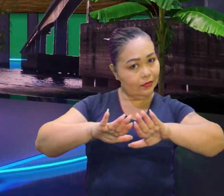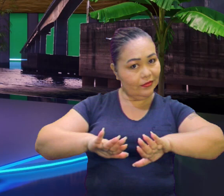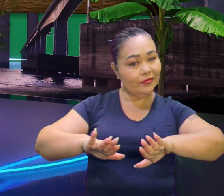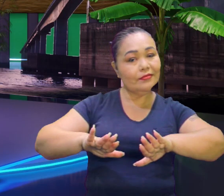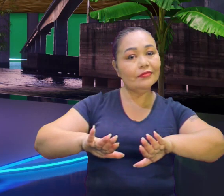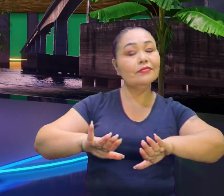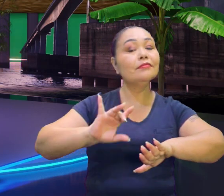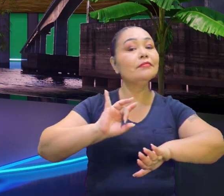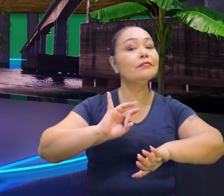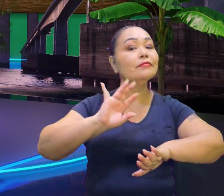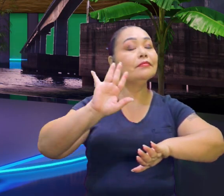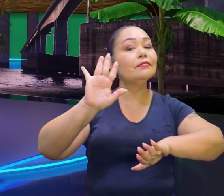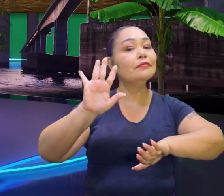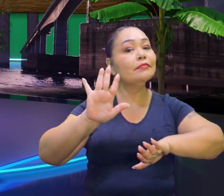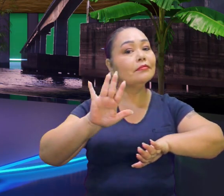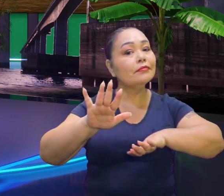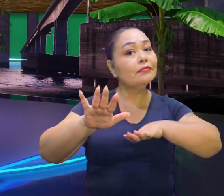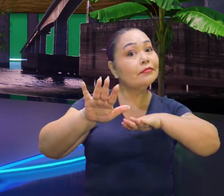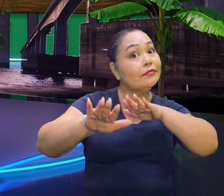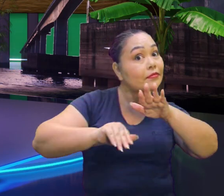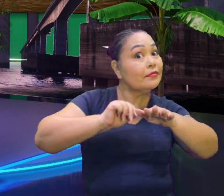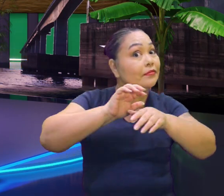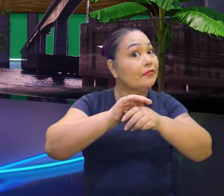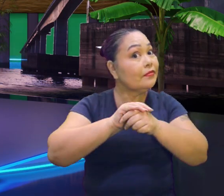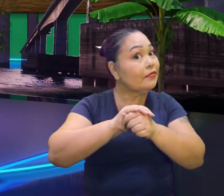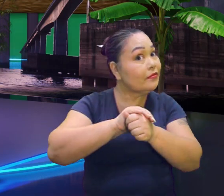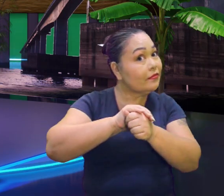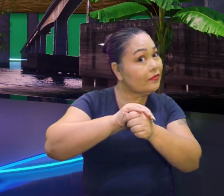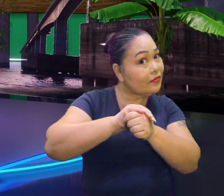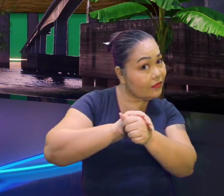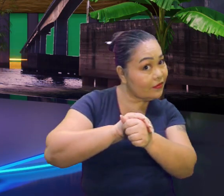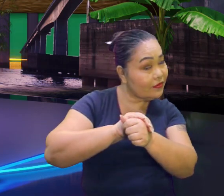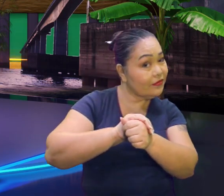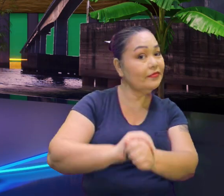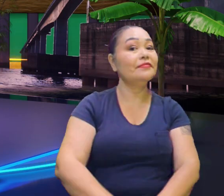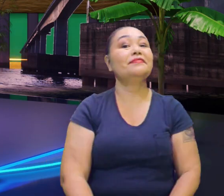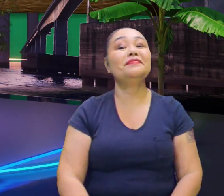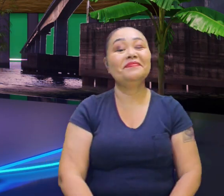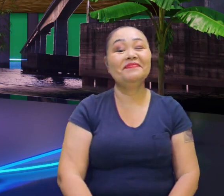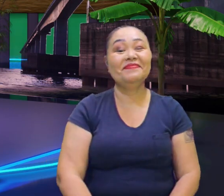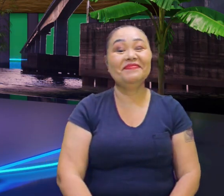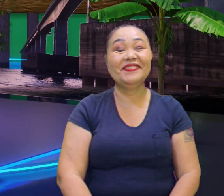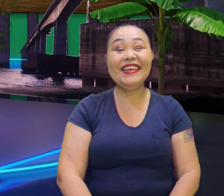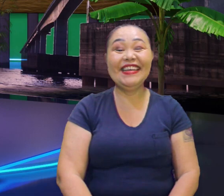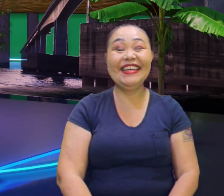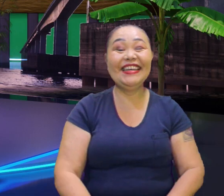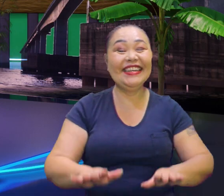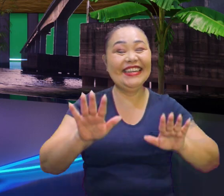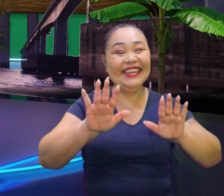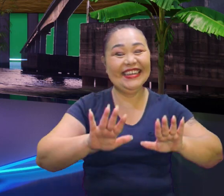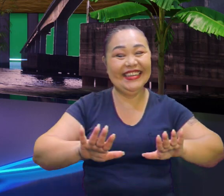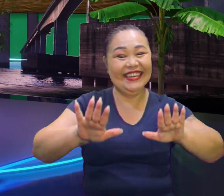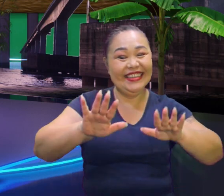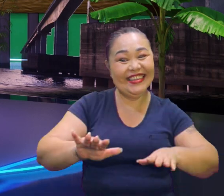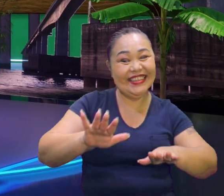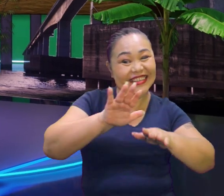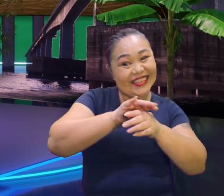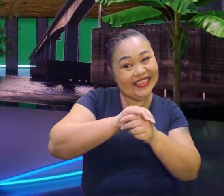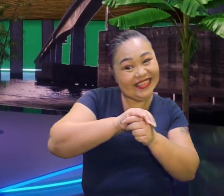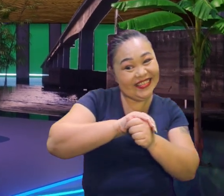nave, só na manha do jabuti. Como é que é, Japa? Só na manha